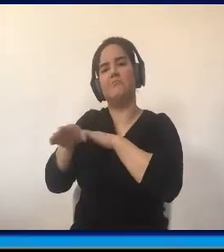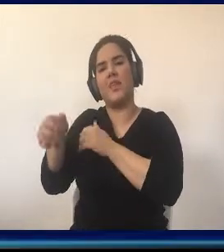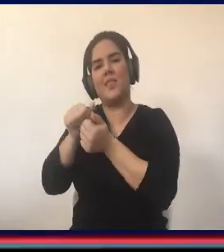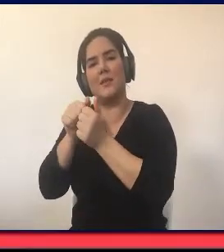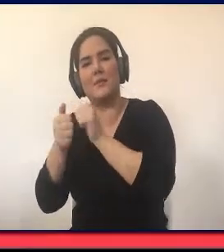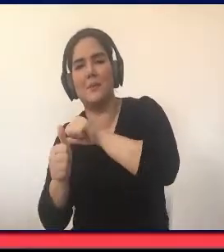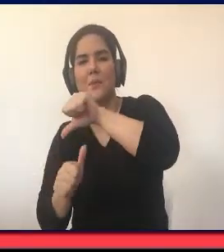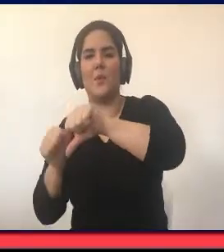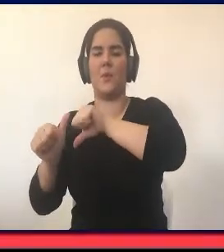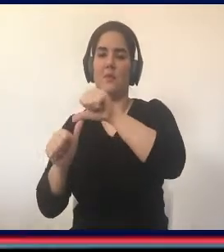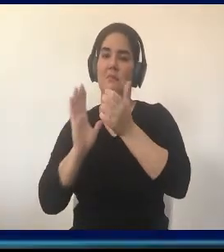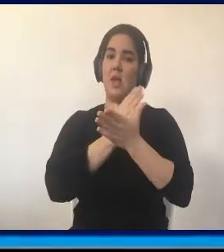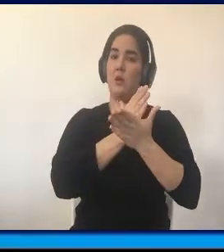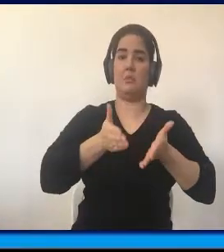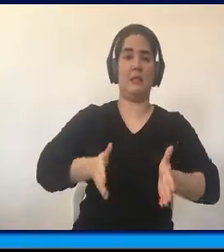longe de 2000 assim.